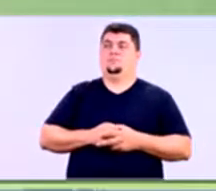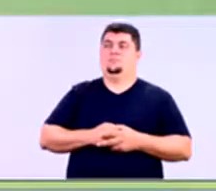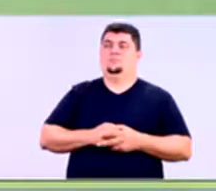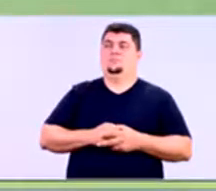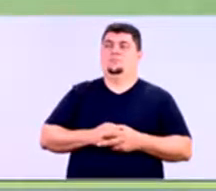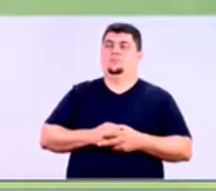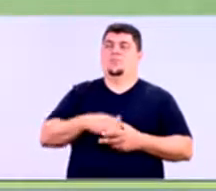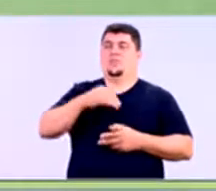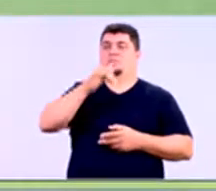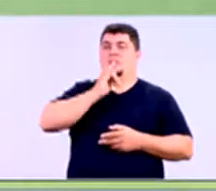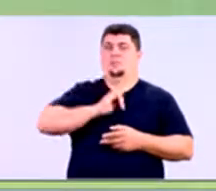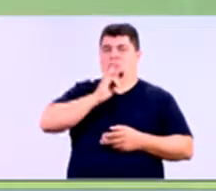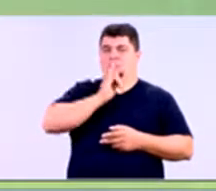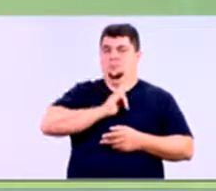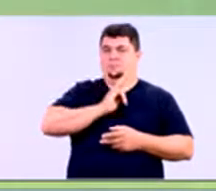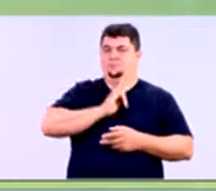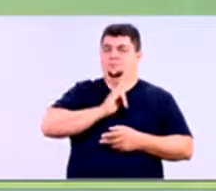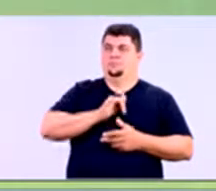Exemplo,